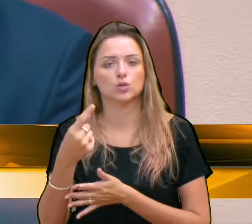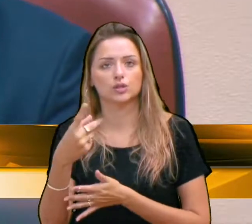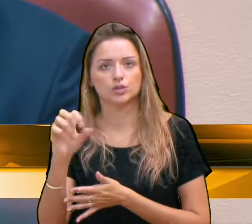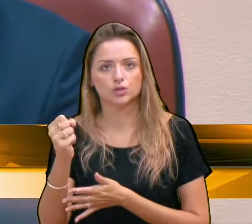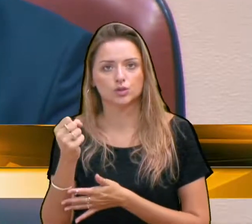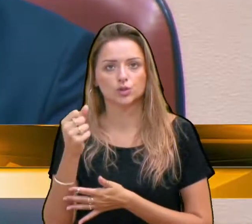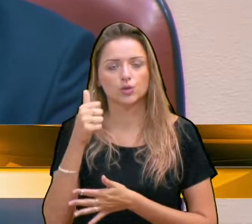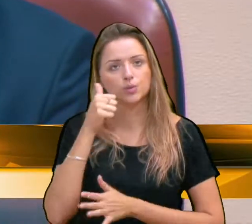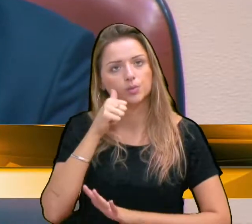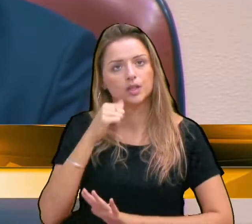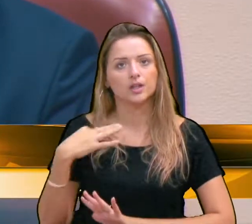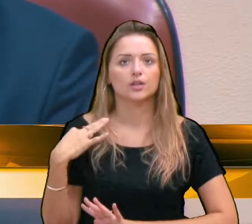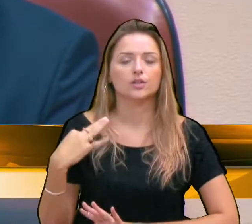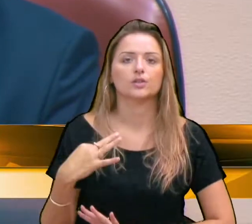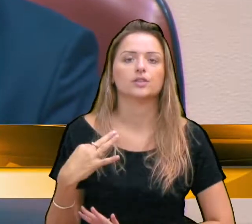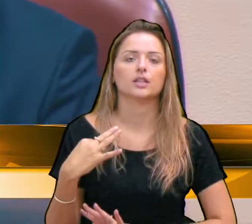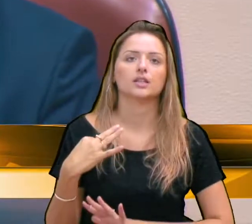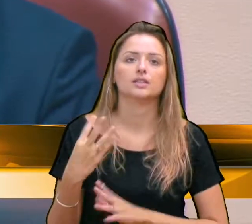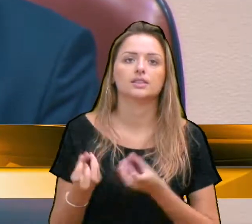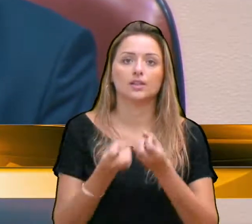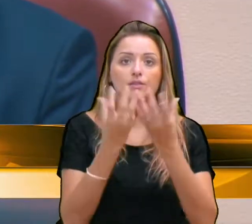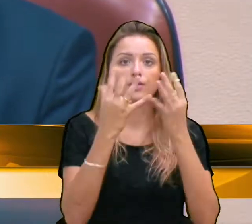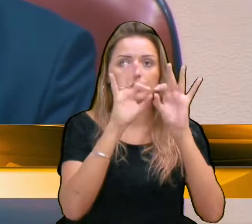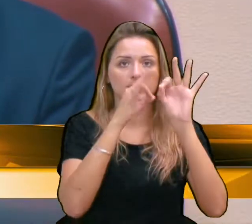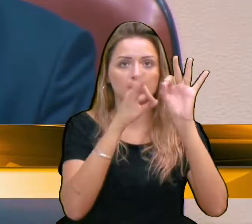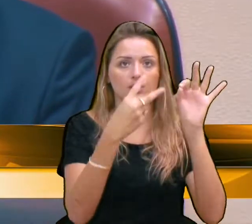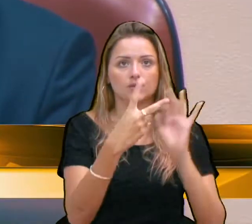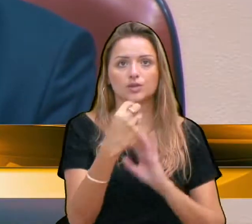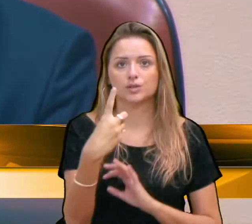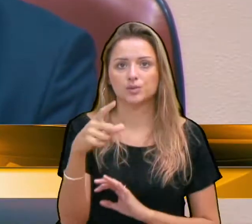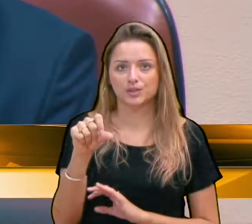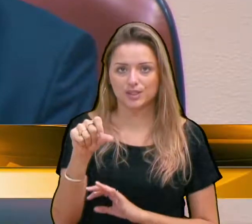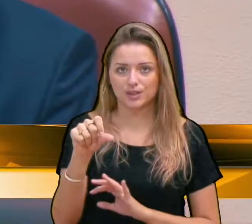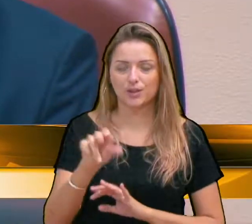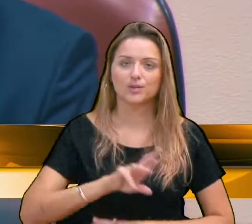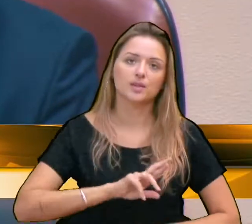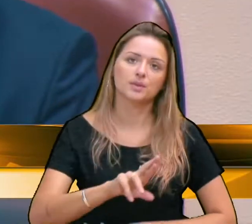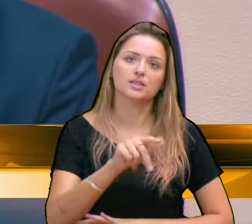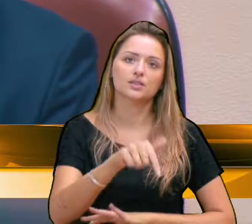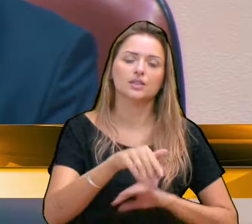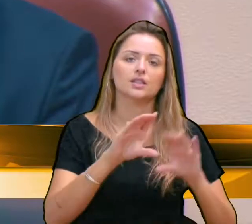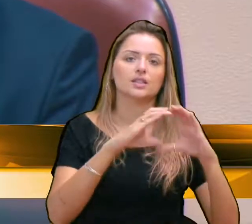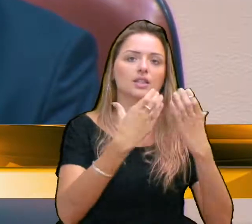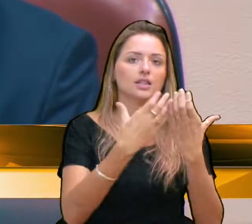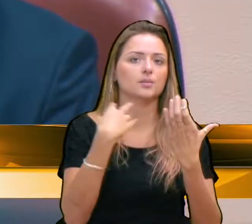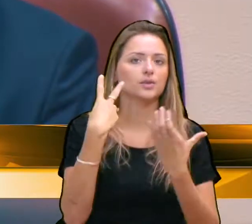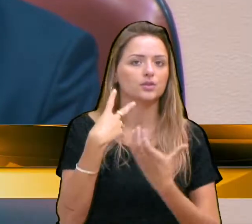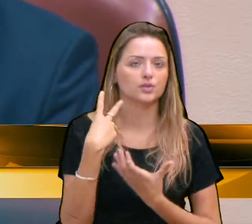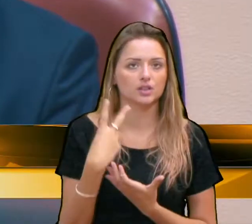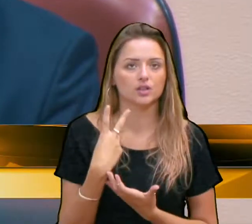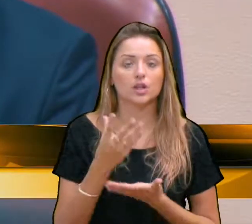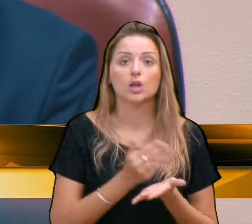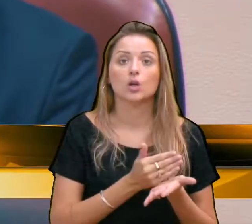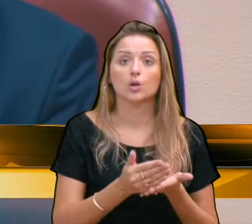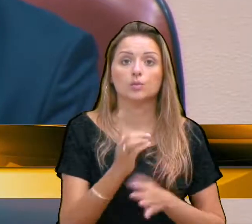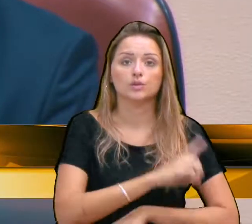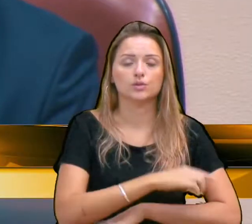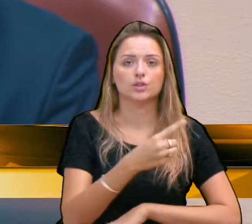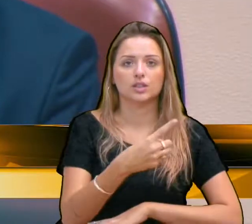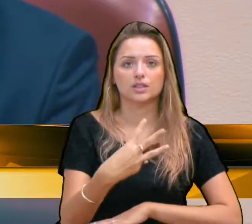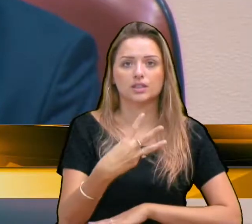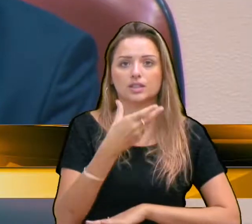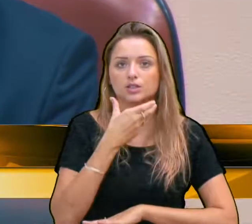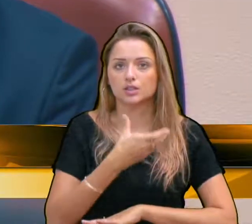da Festa Nacional da Uva 2019 se apresentam aqui no Poder Legislativo. A agenda das candidatas iniciou no dia 13 de dezembro